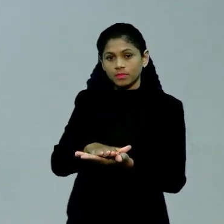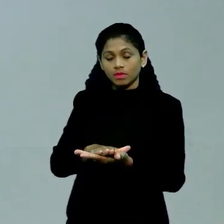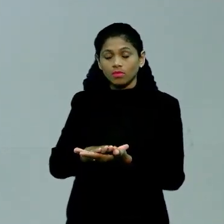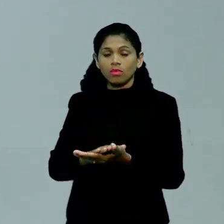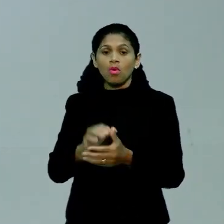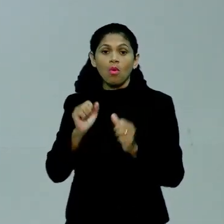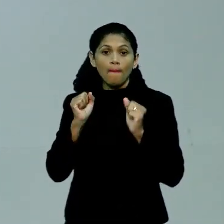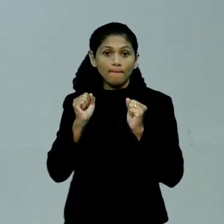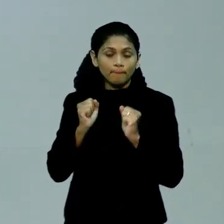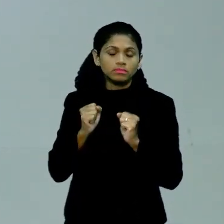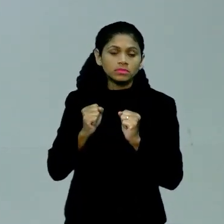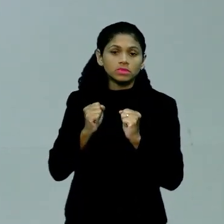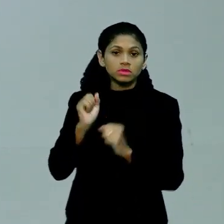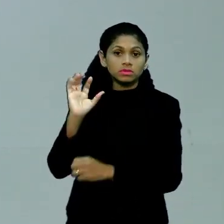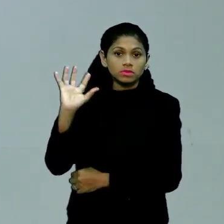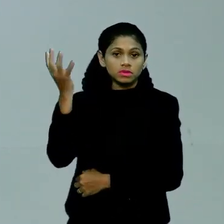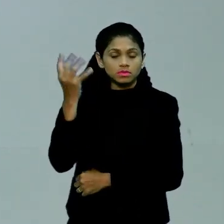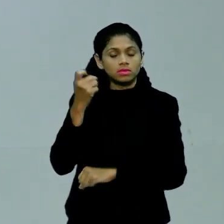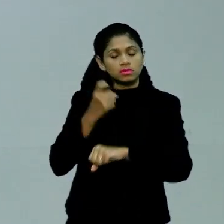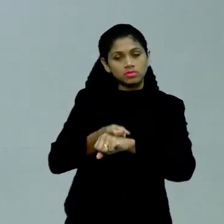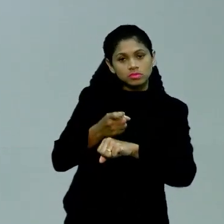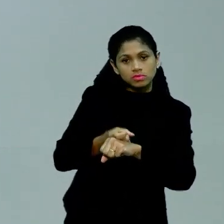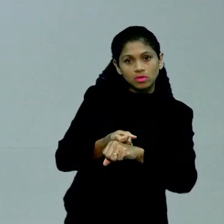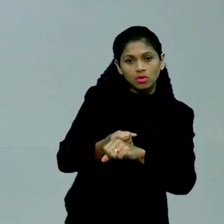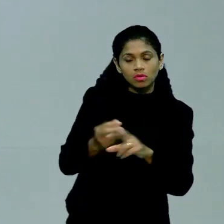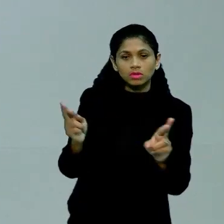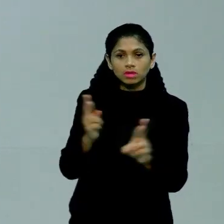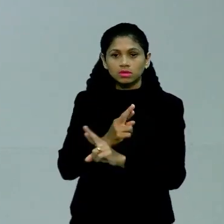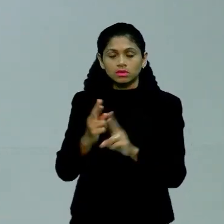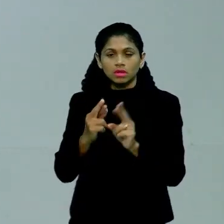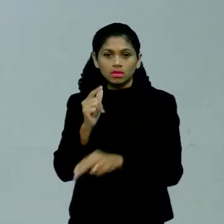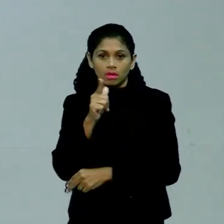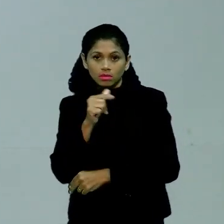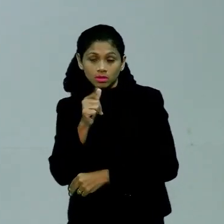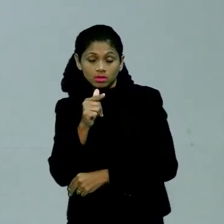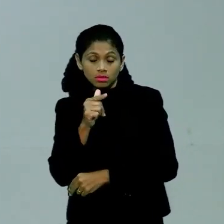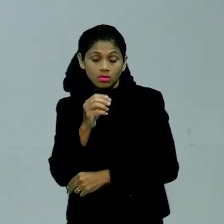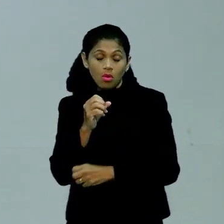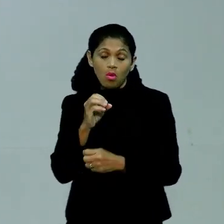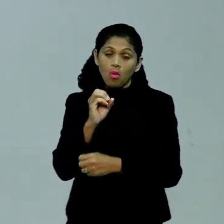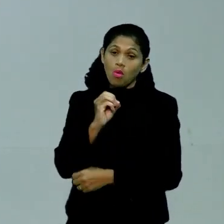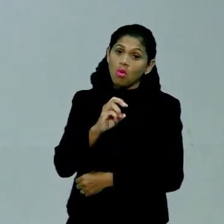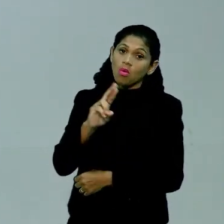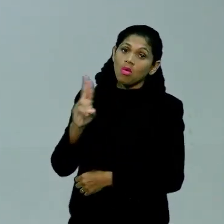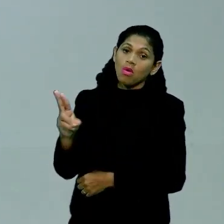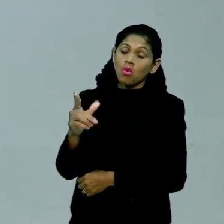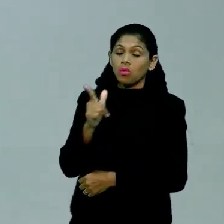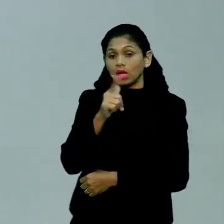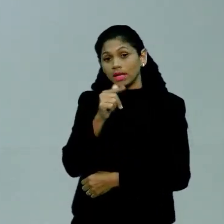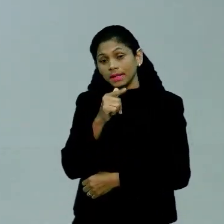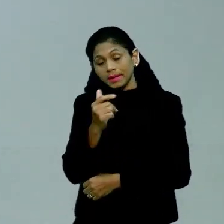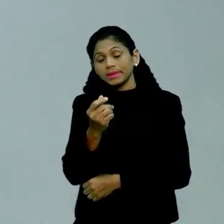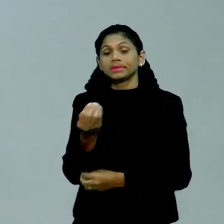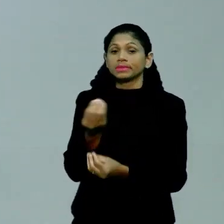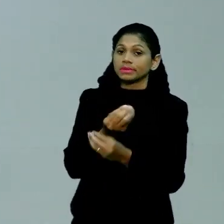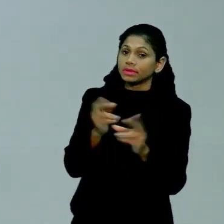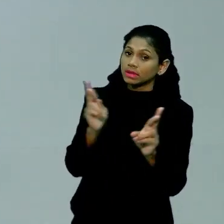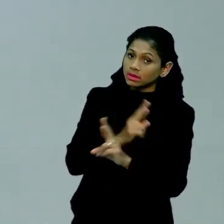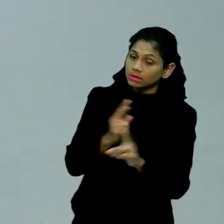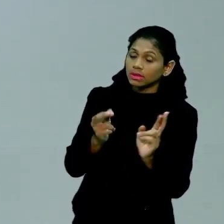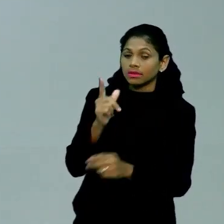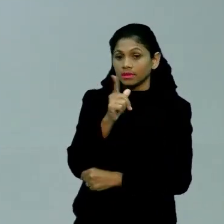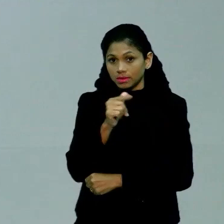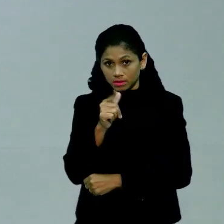um sólido e um líquido e também pode acontecer entre líquido e líquido, desde que eu tenha a separação de